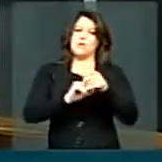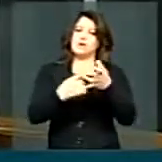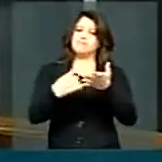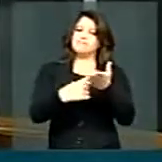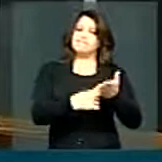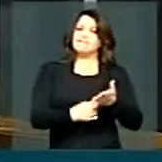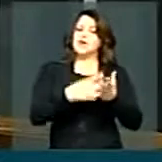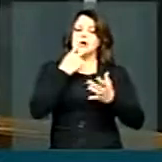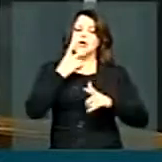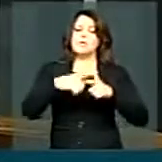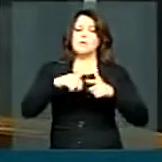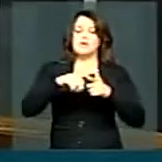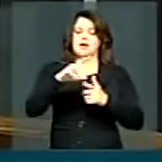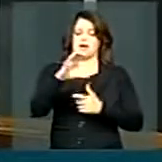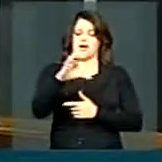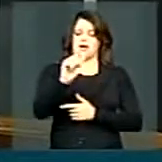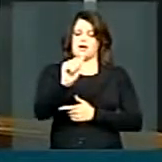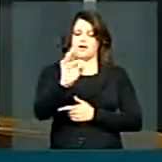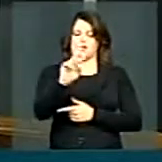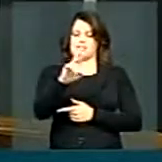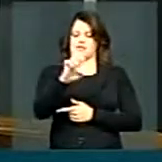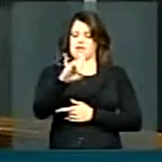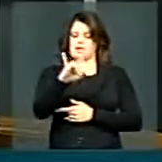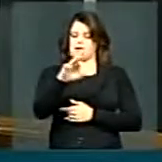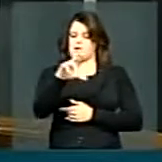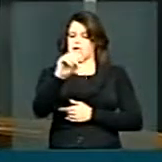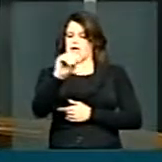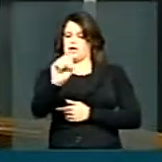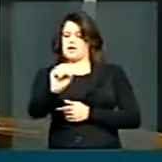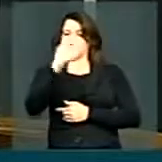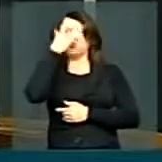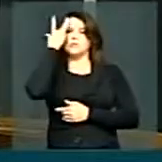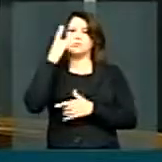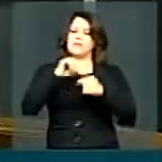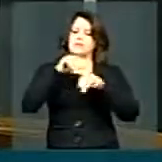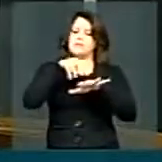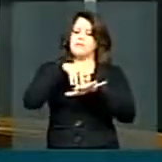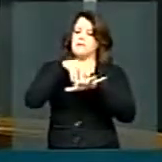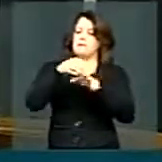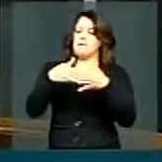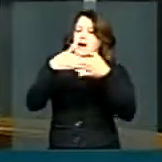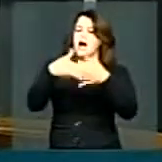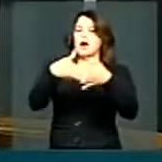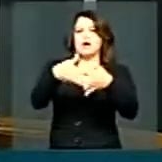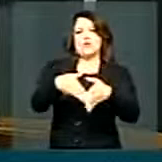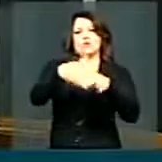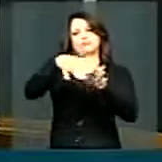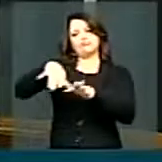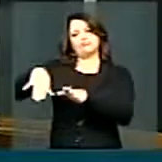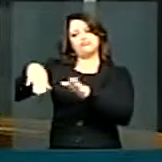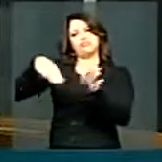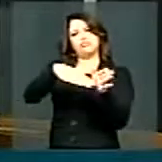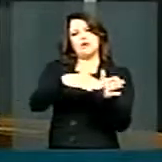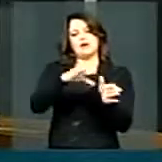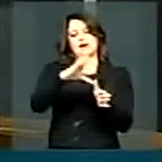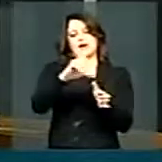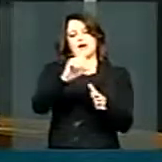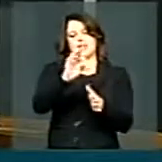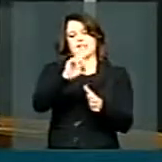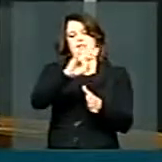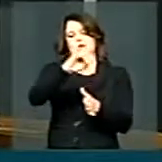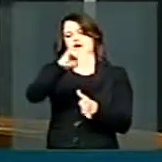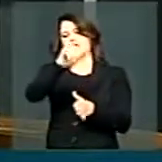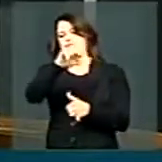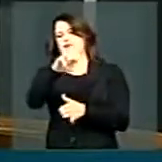dos catraieiros, que são pessoas que dirigem embarcações, que comandam pequenas embarcações chamadas catraias,